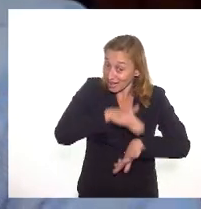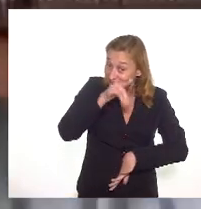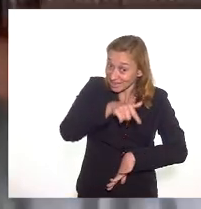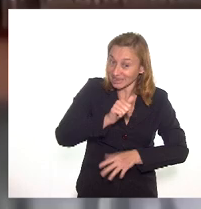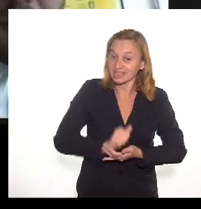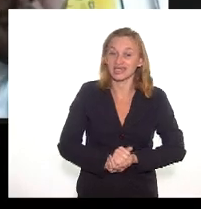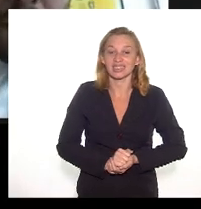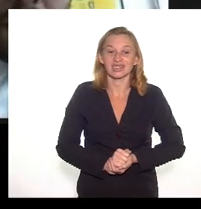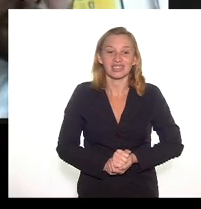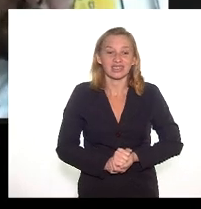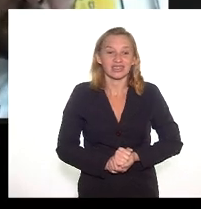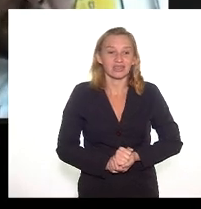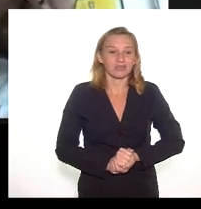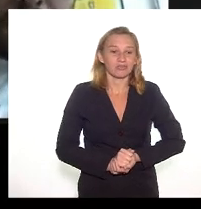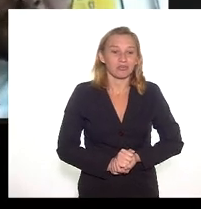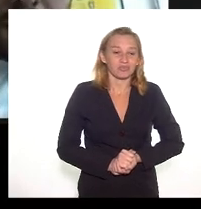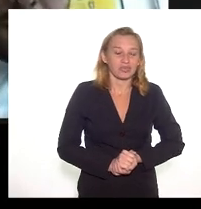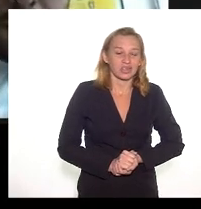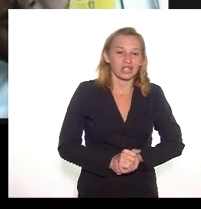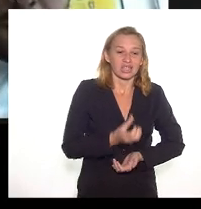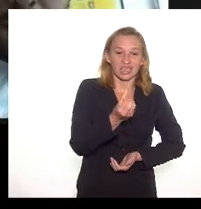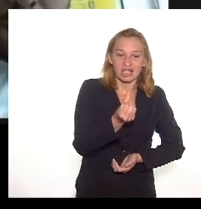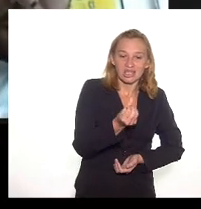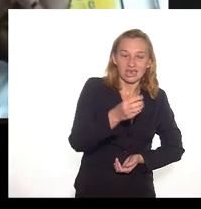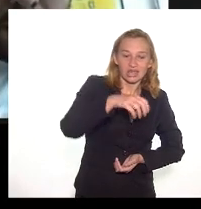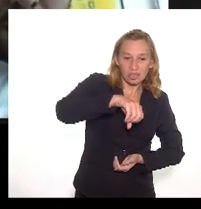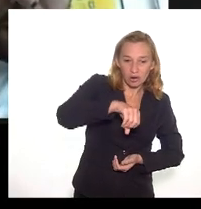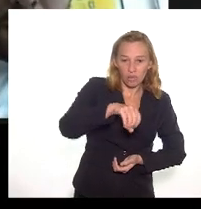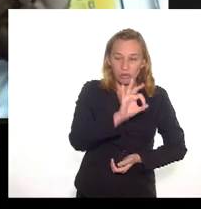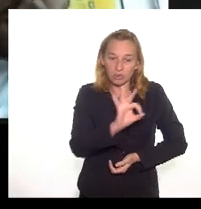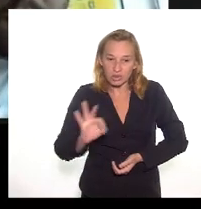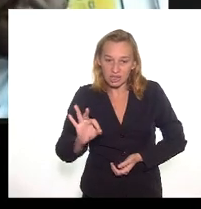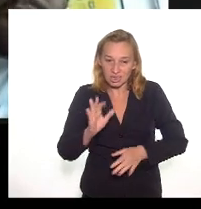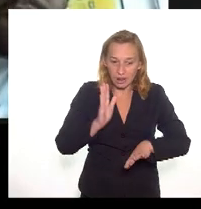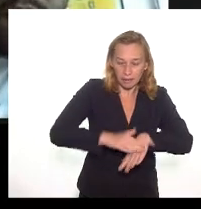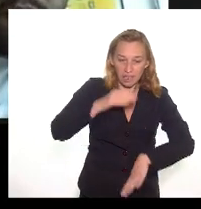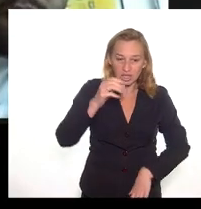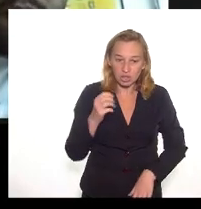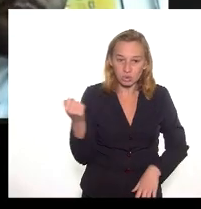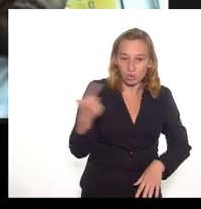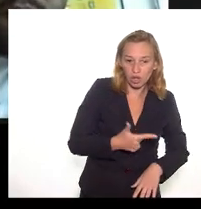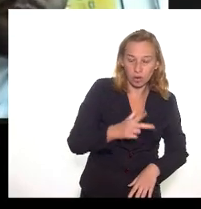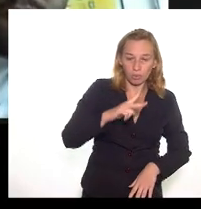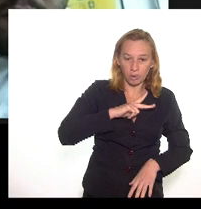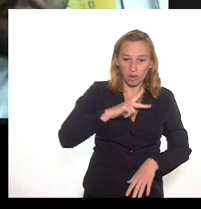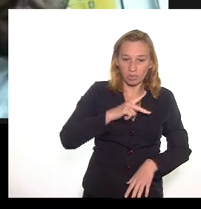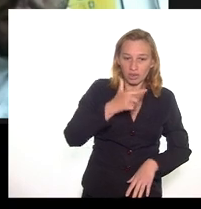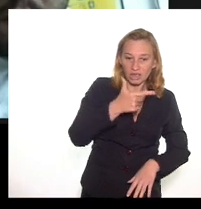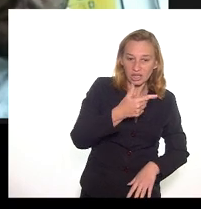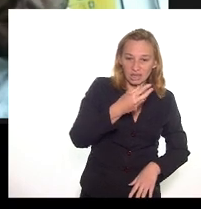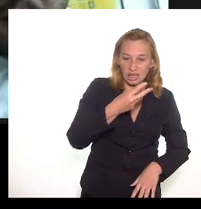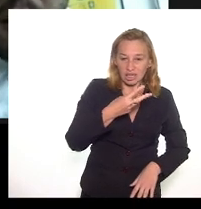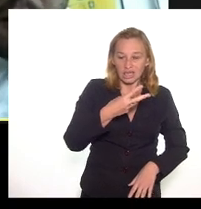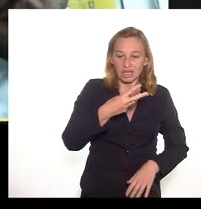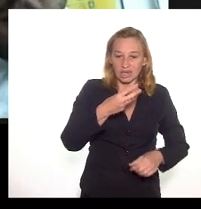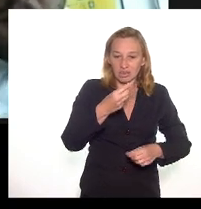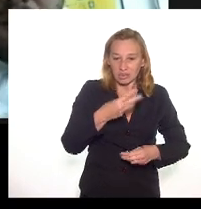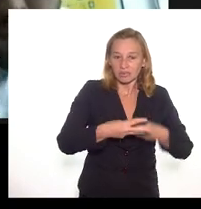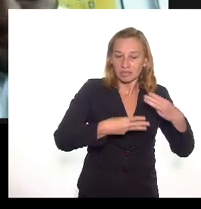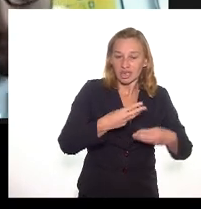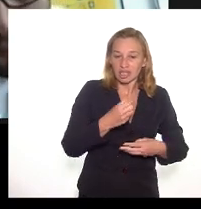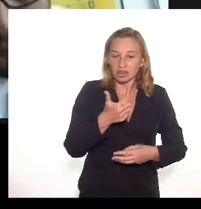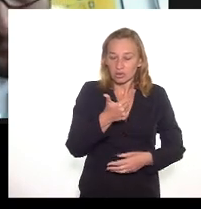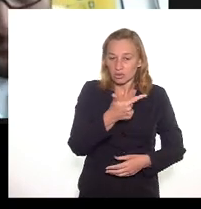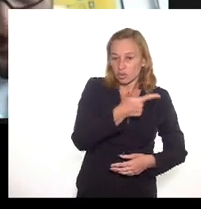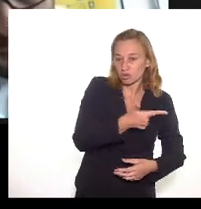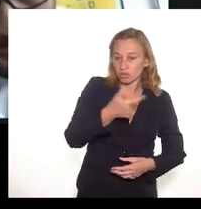está dizendo que é 69% a mais em relação ao quarto trimestre de 2020. A Leste furou um poço que